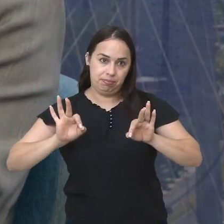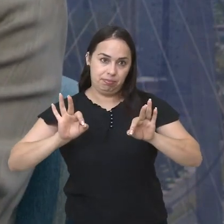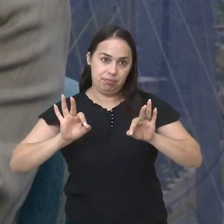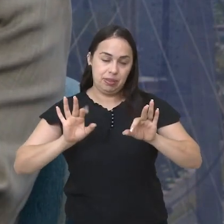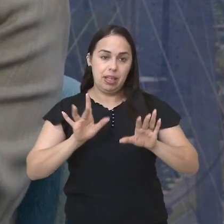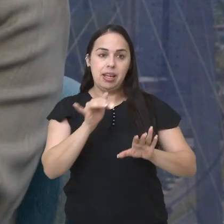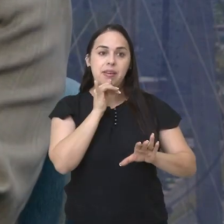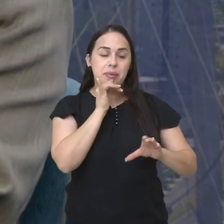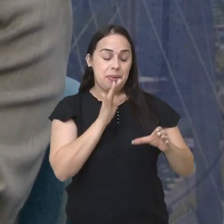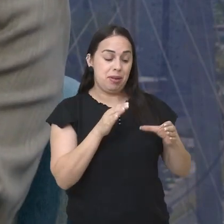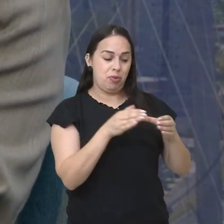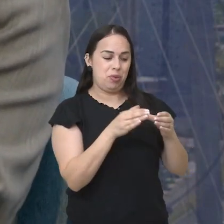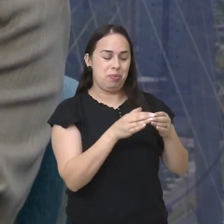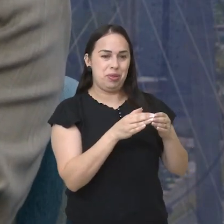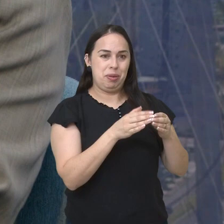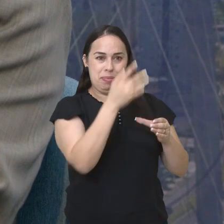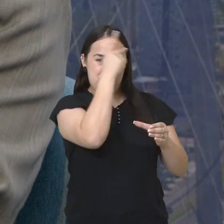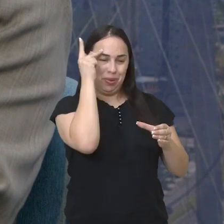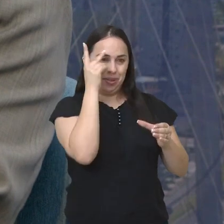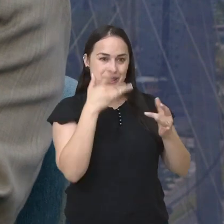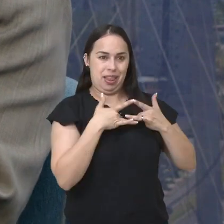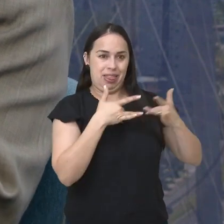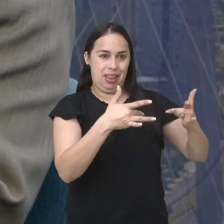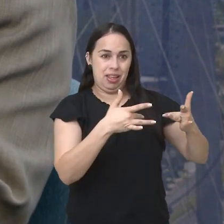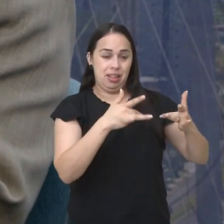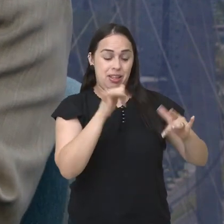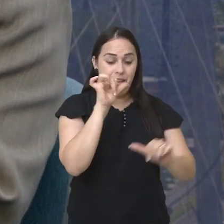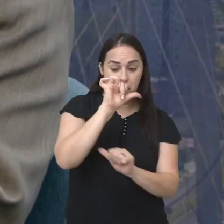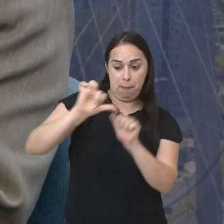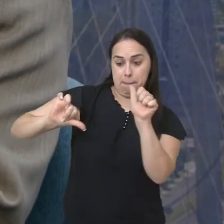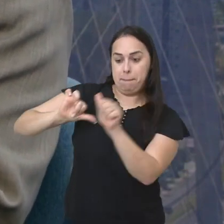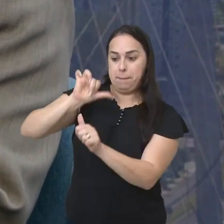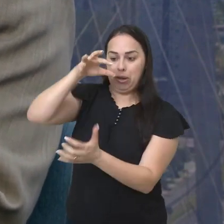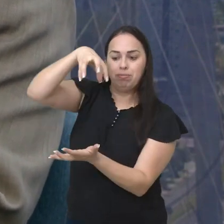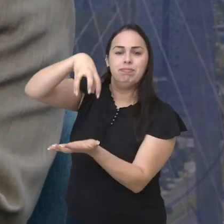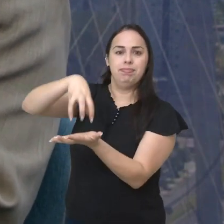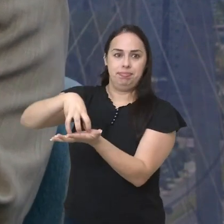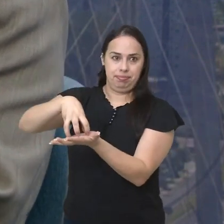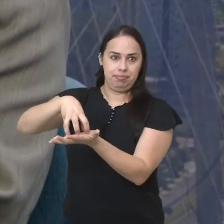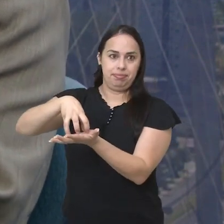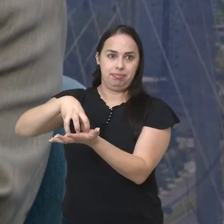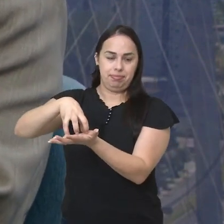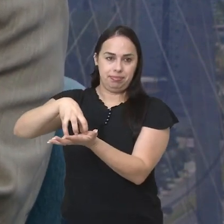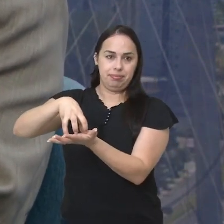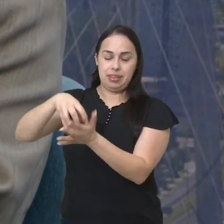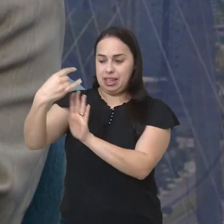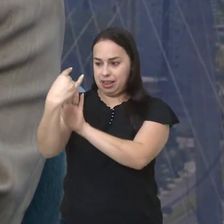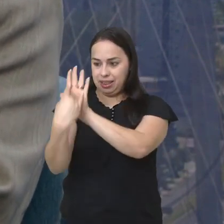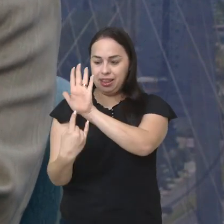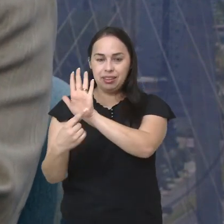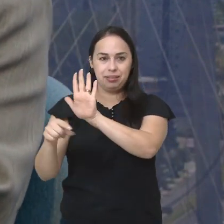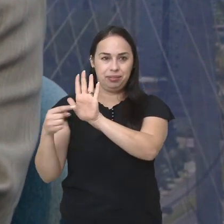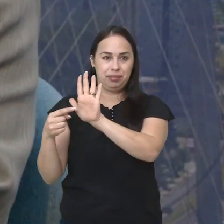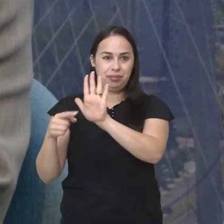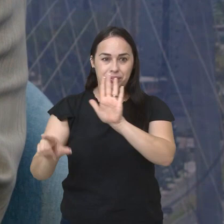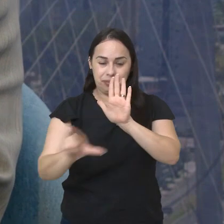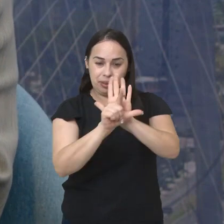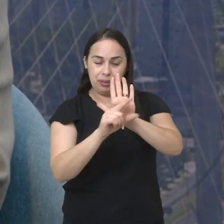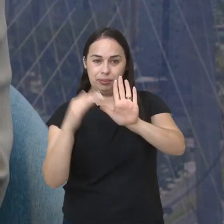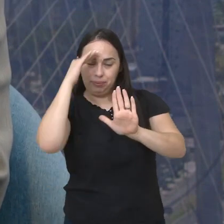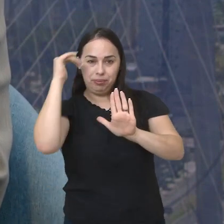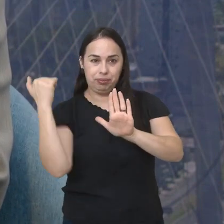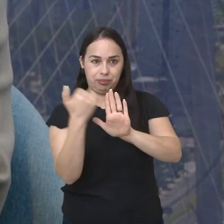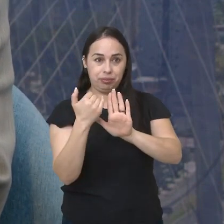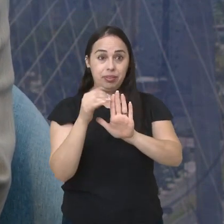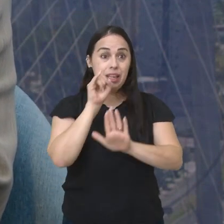simples grupo de doadores para uma entidade que se configure dentro aí das regulamentações do terceiro setor. Se